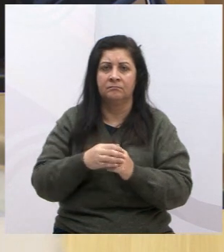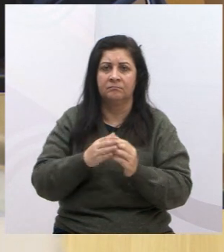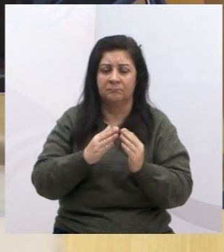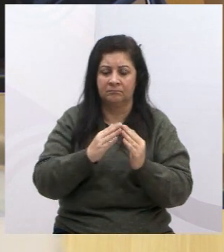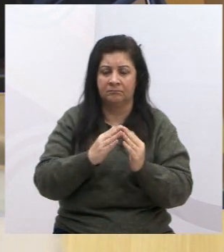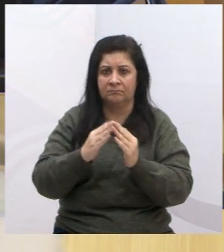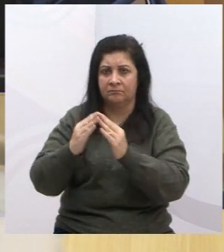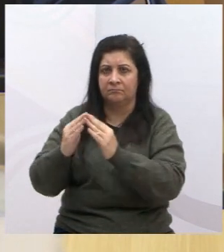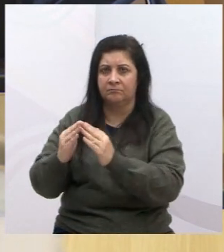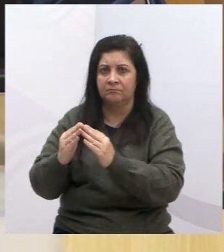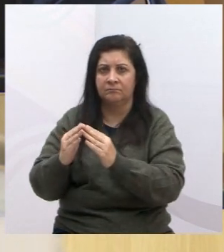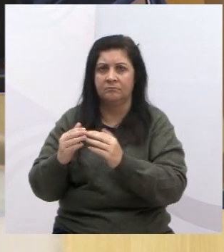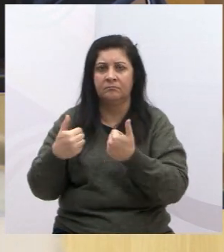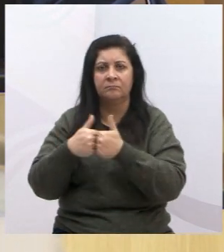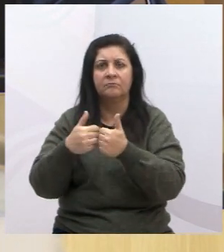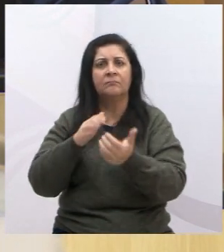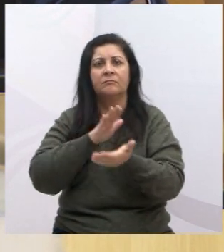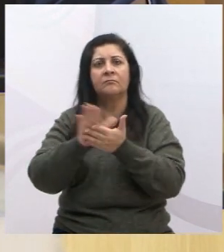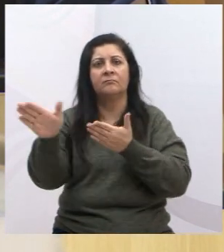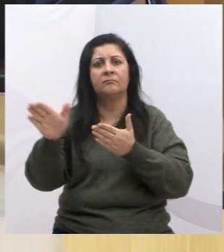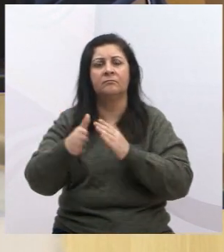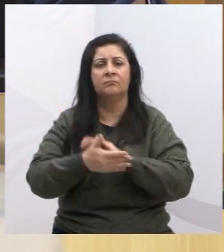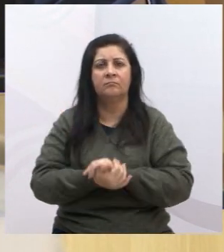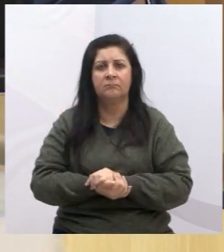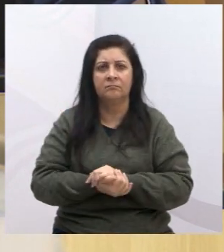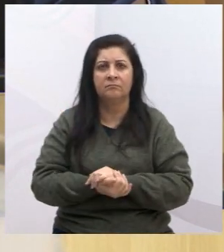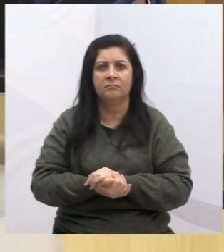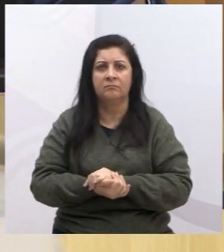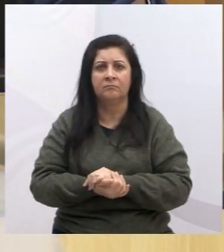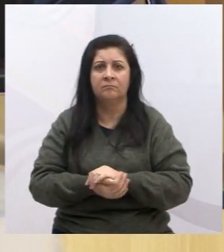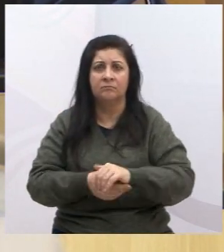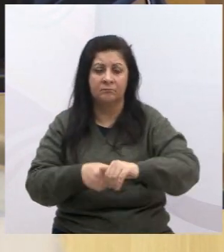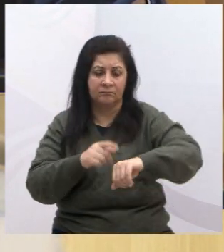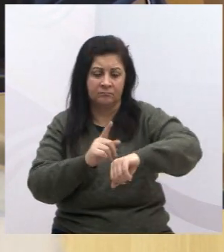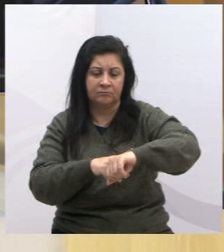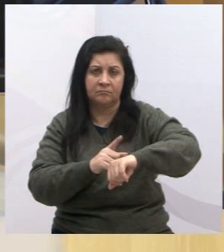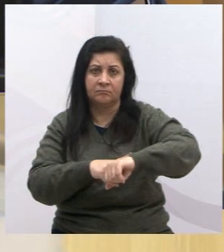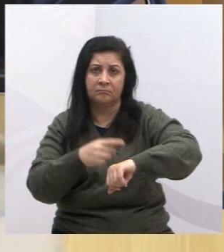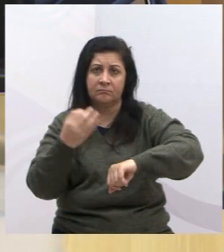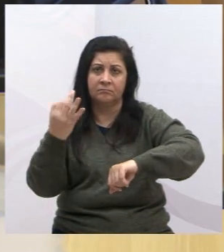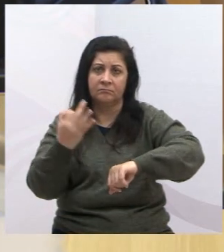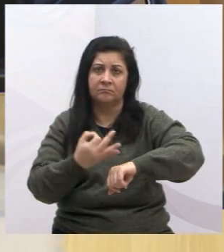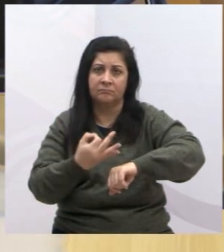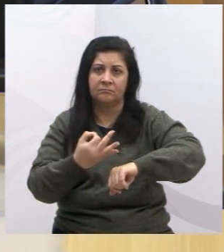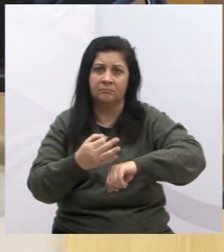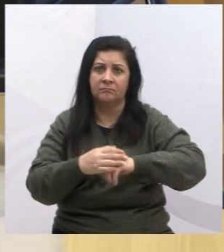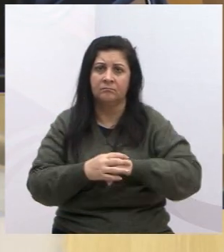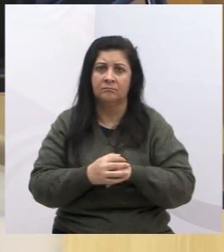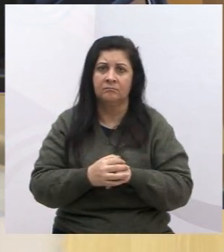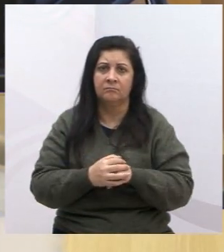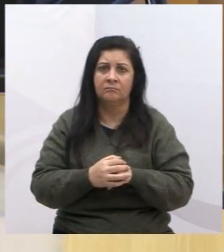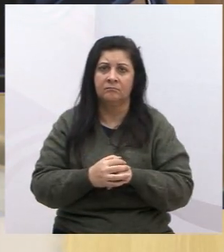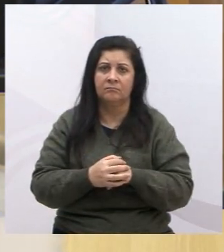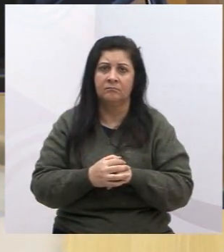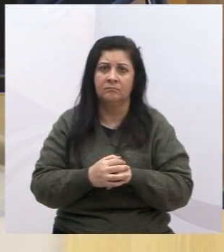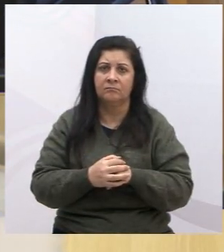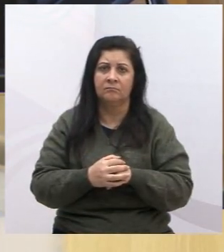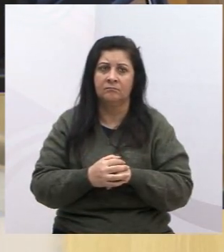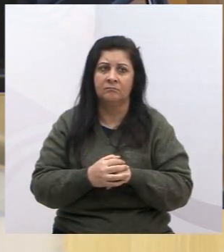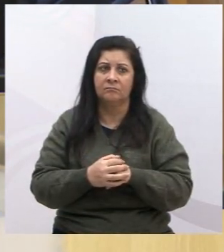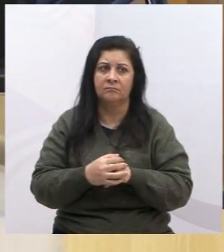de saúde, o coletivo já passou, visto que o horário de saída do ponto final é